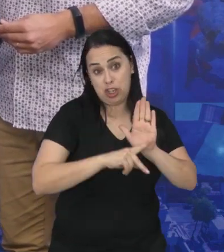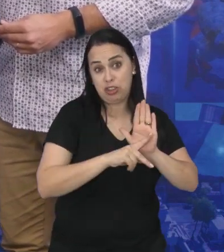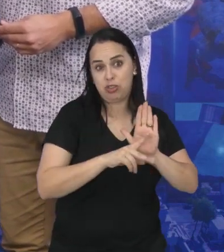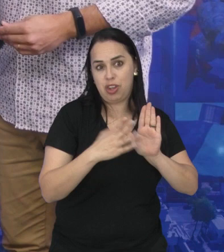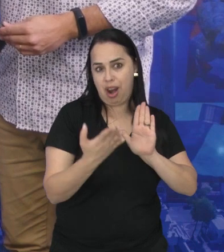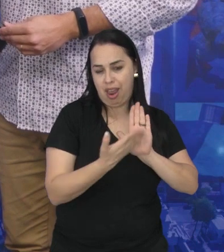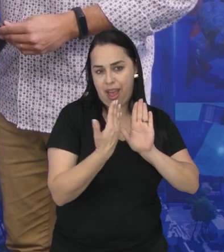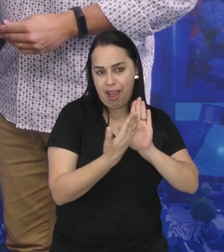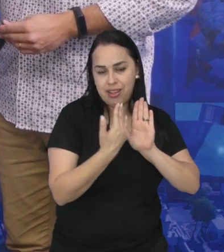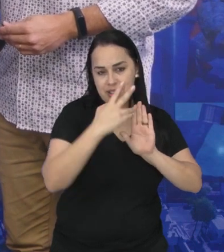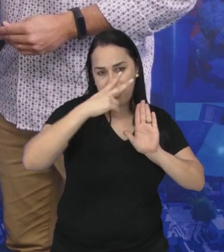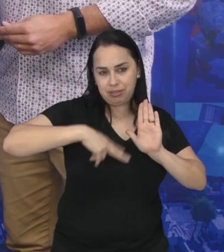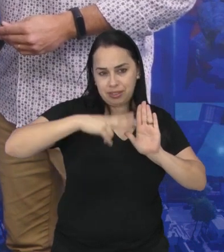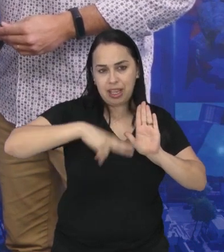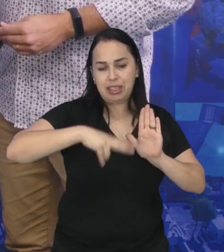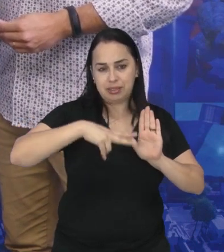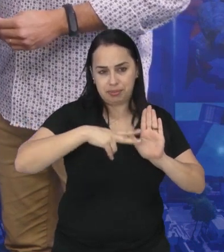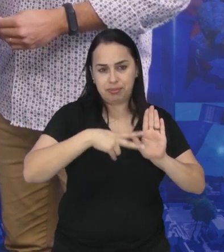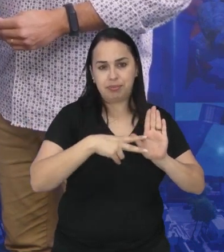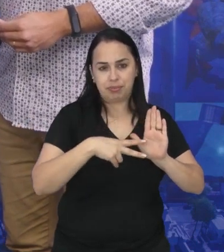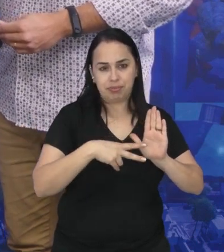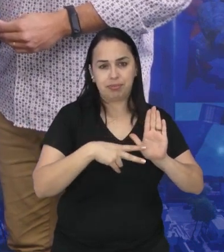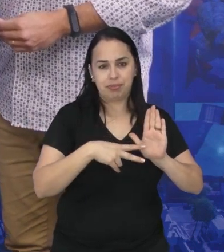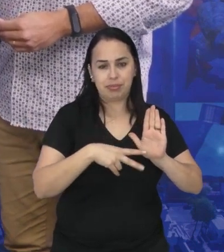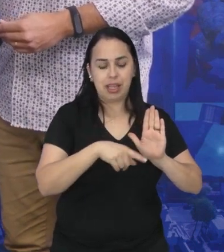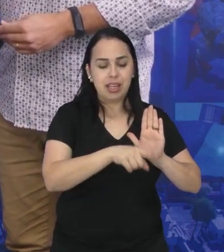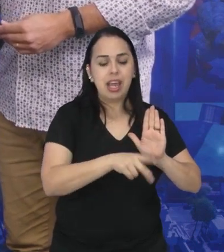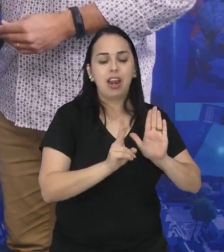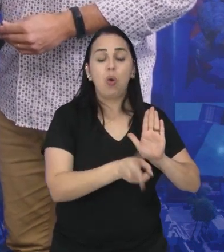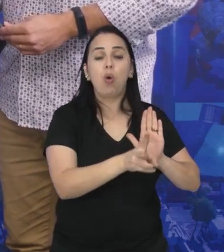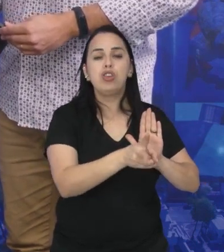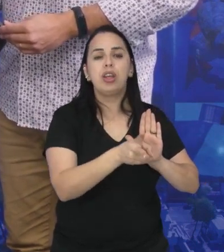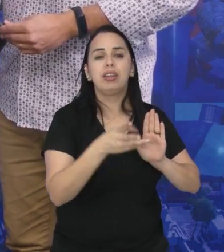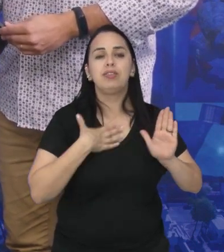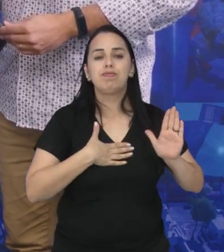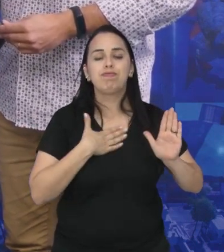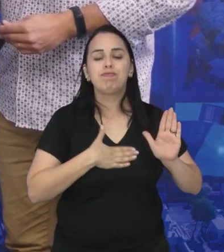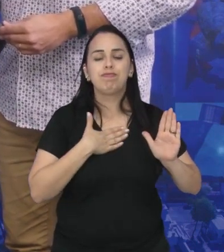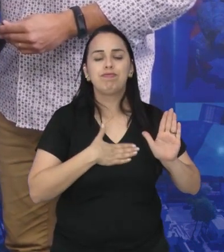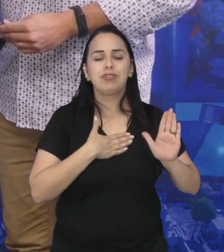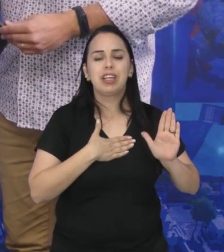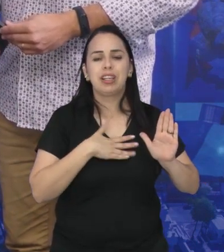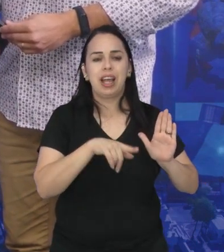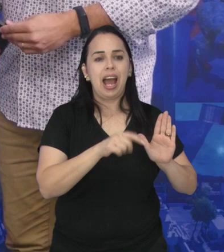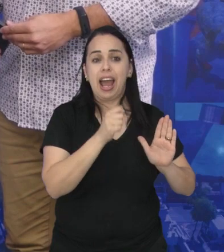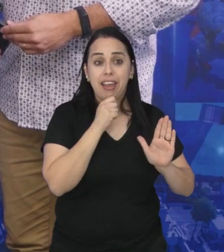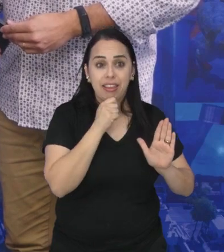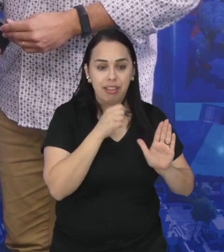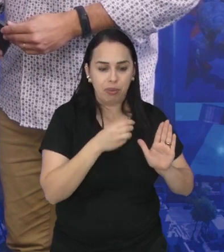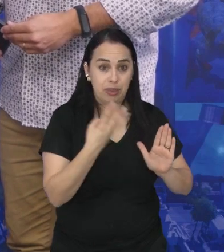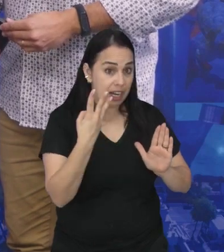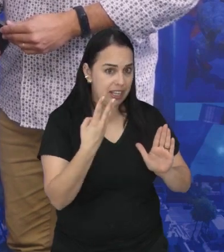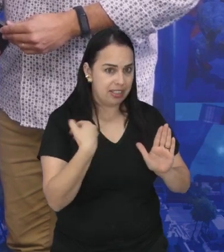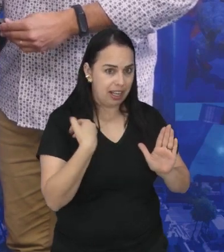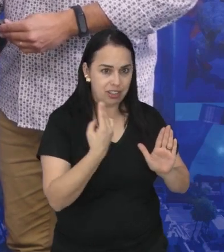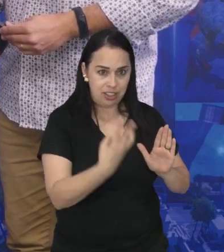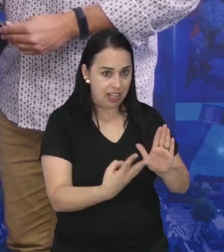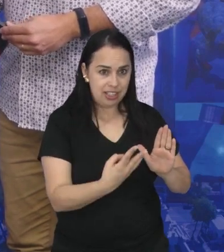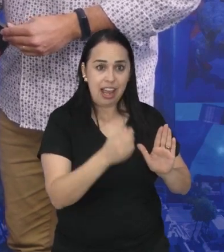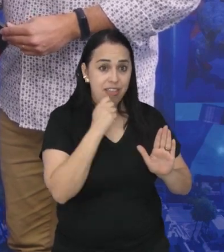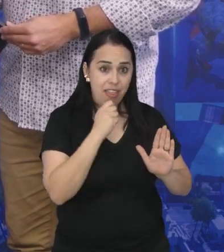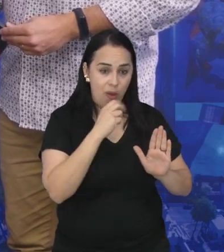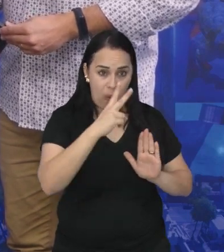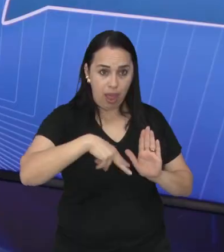projetos de leitura, né, a continuidade desse prazer que a criança que nem é leitora ainda tem